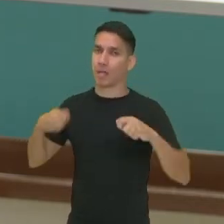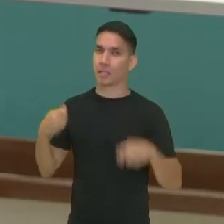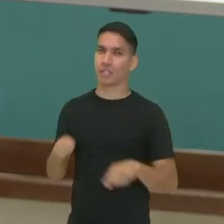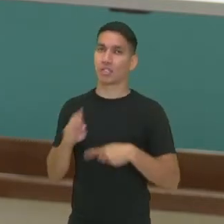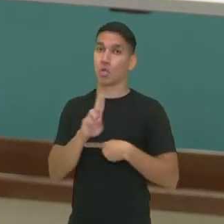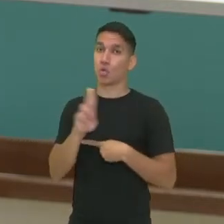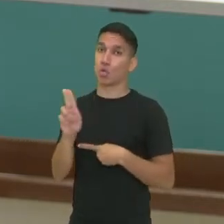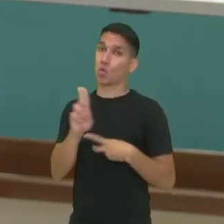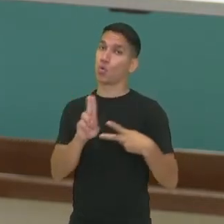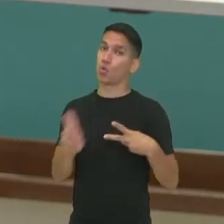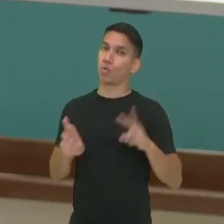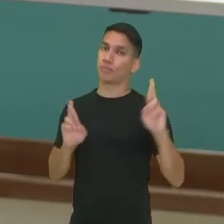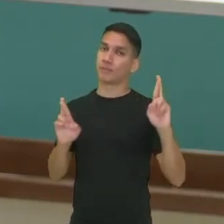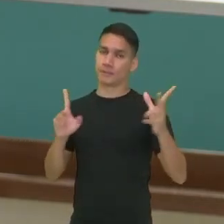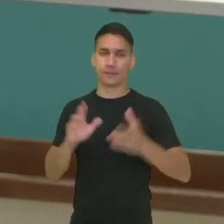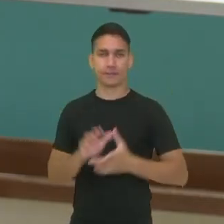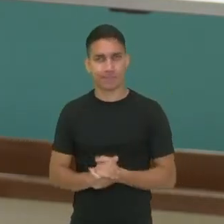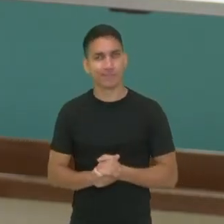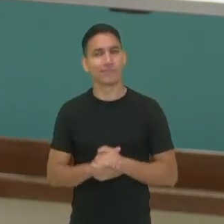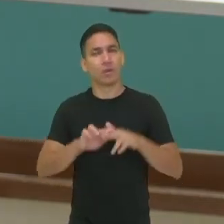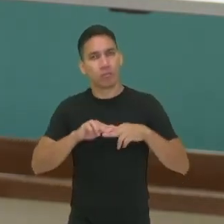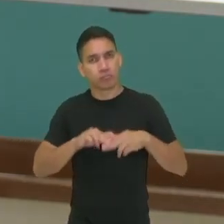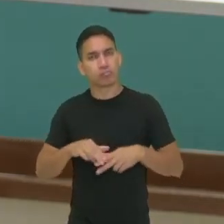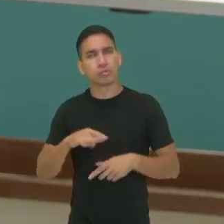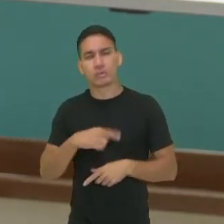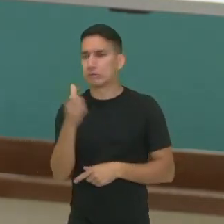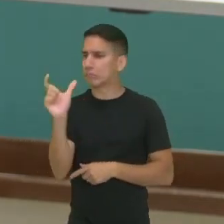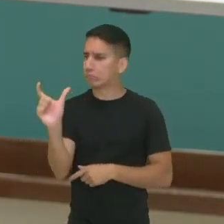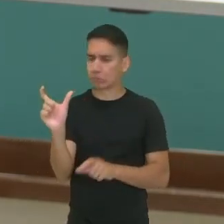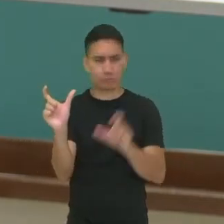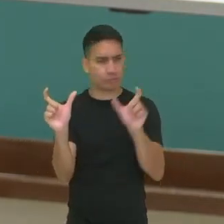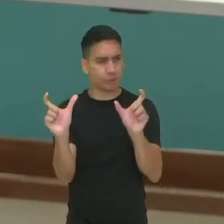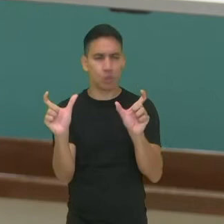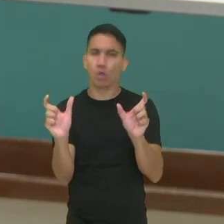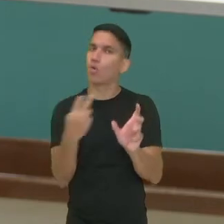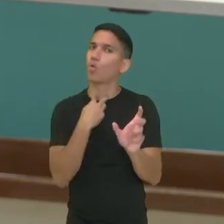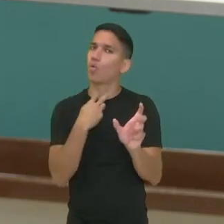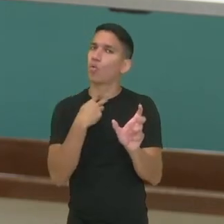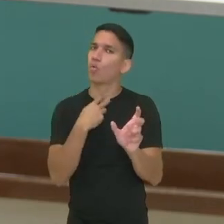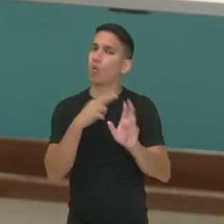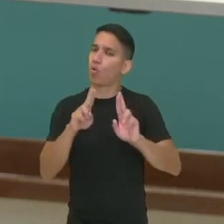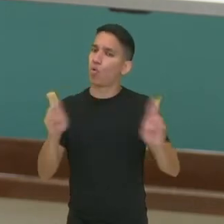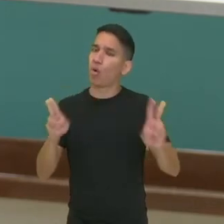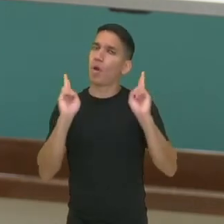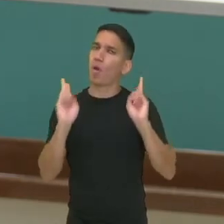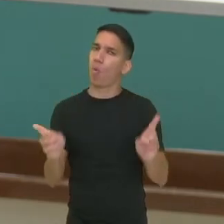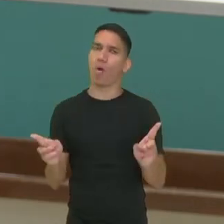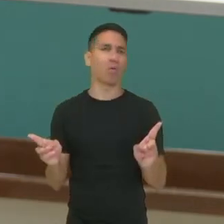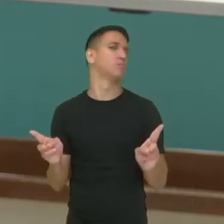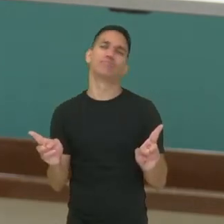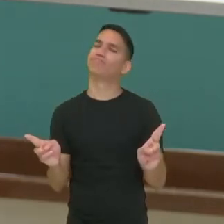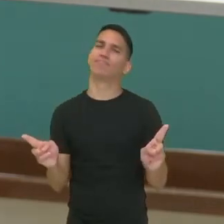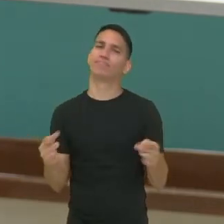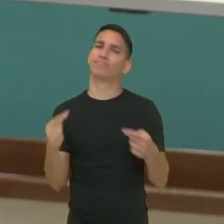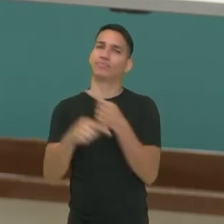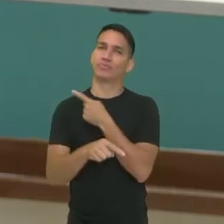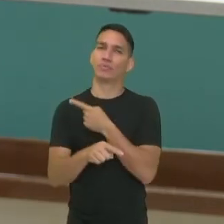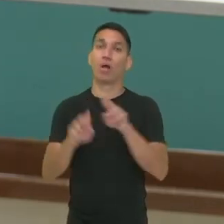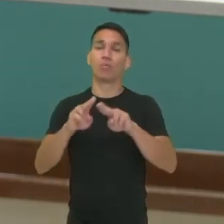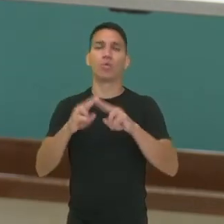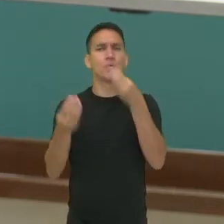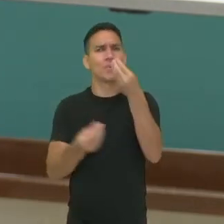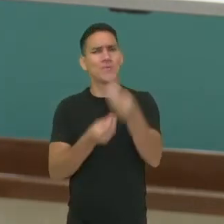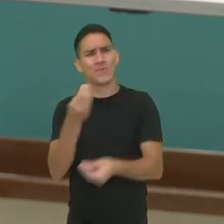nomes diferenciados. 2 substâncias diferentes não podem ter os mesmos nomes. Então, como